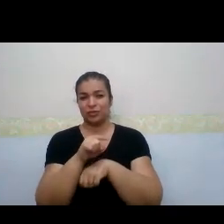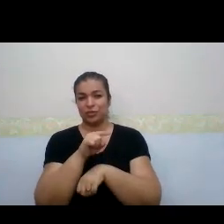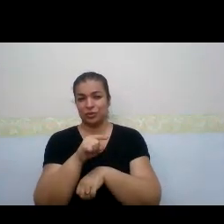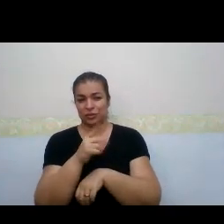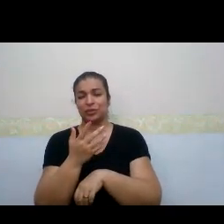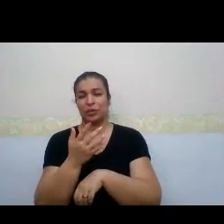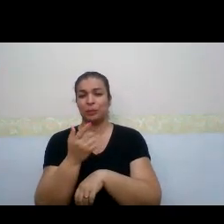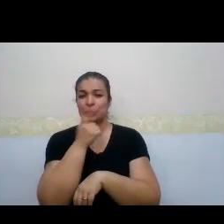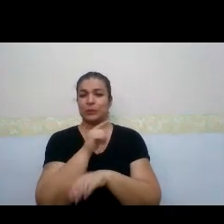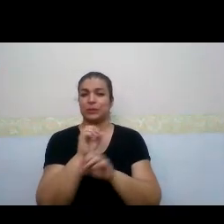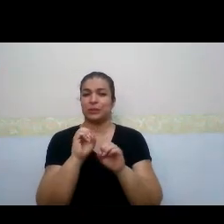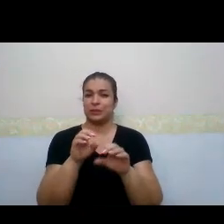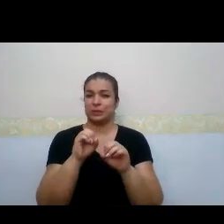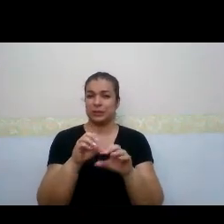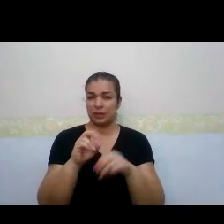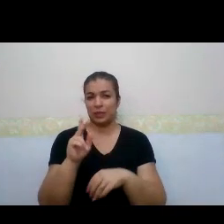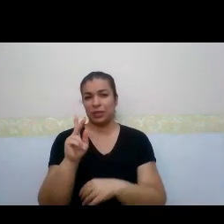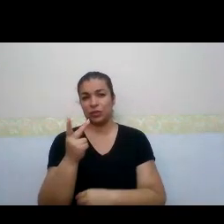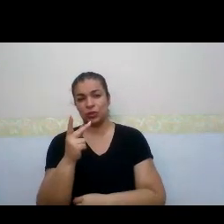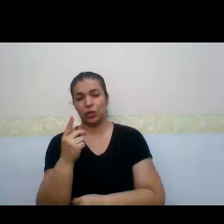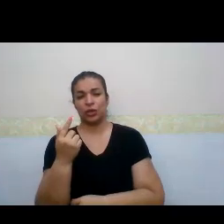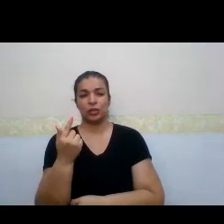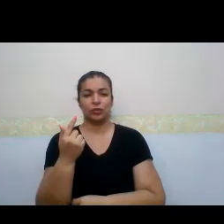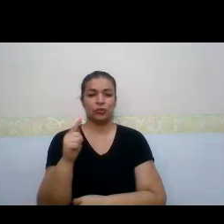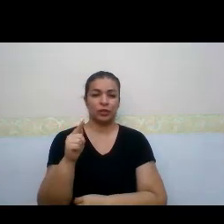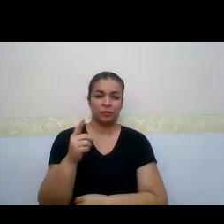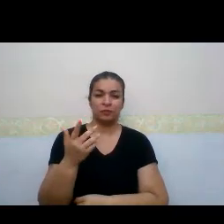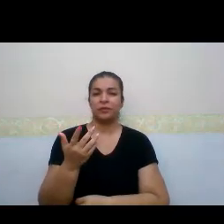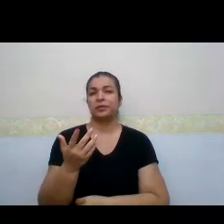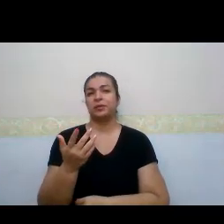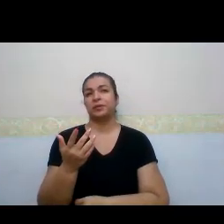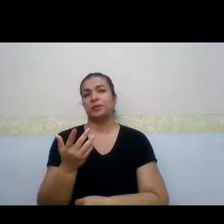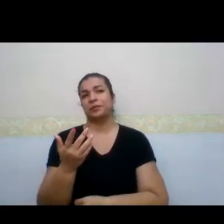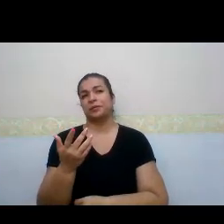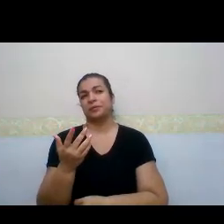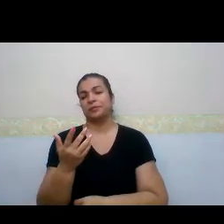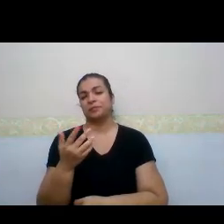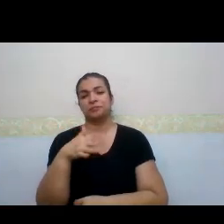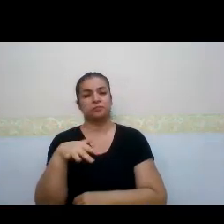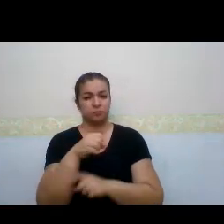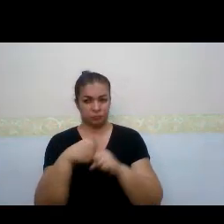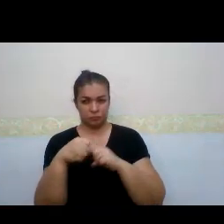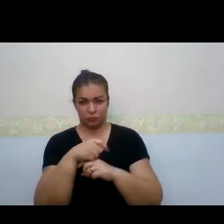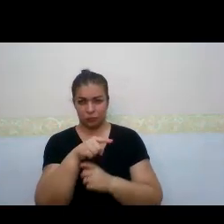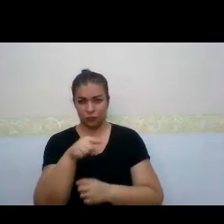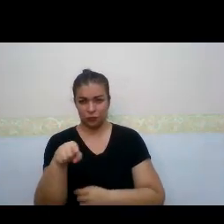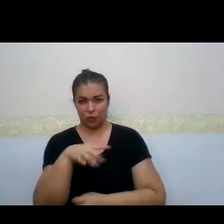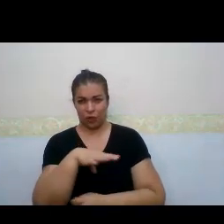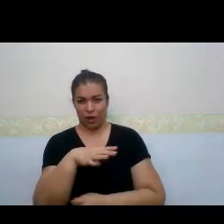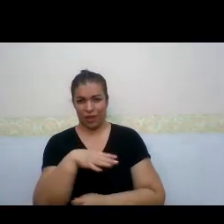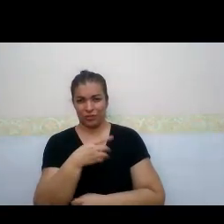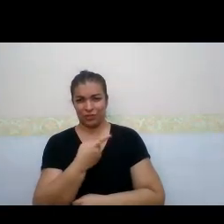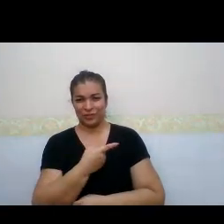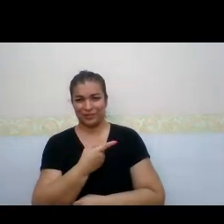para ensinar história, geografia, meio social? Tem que ter,